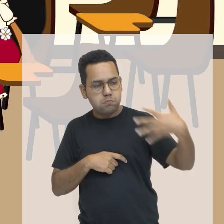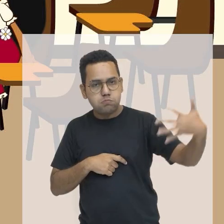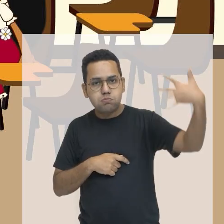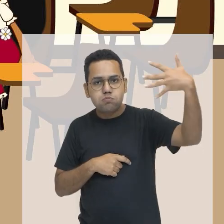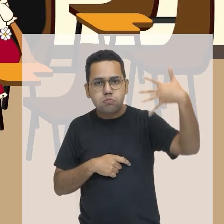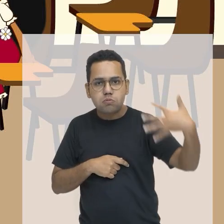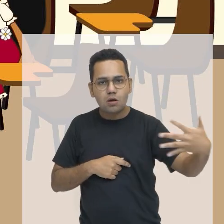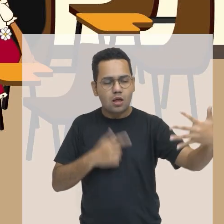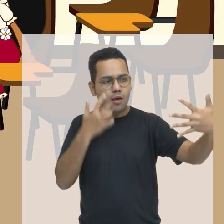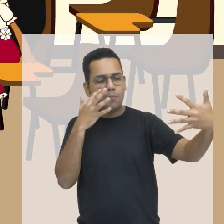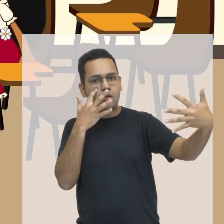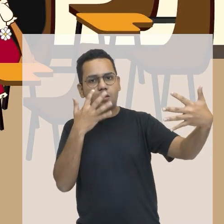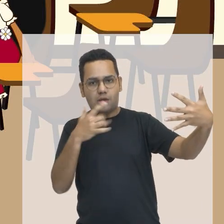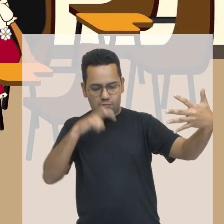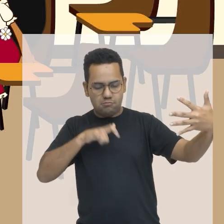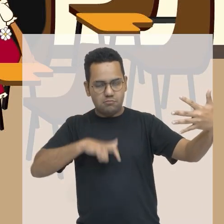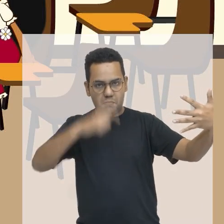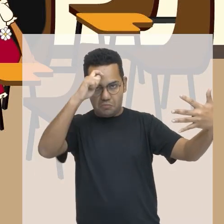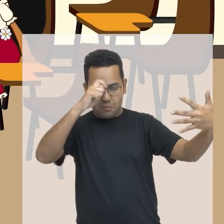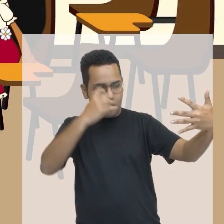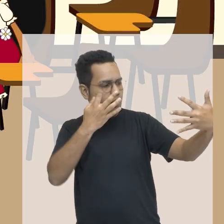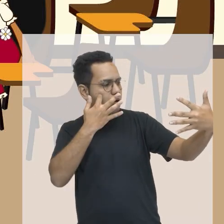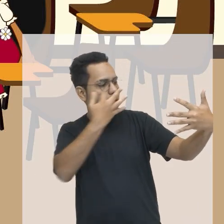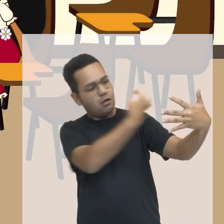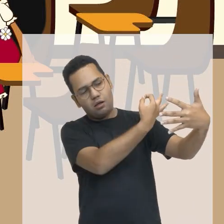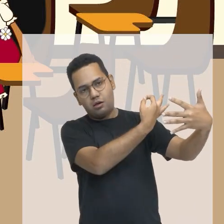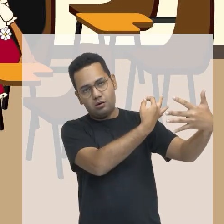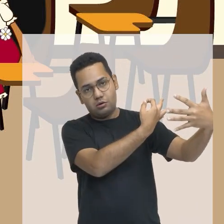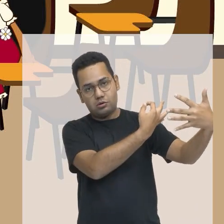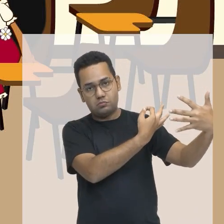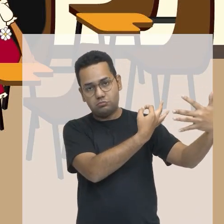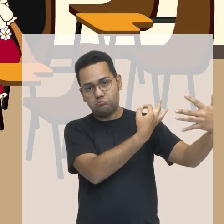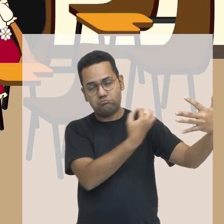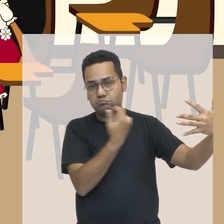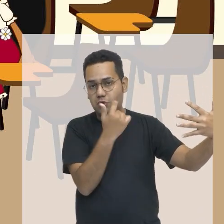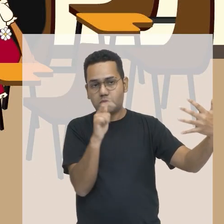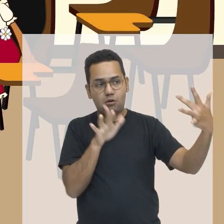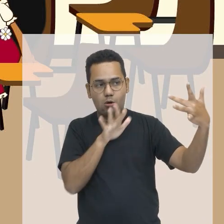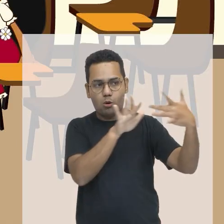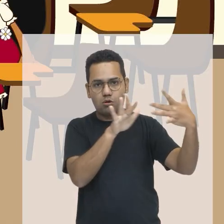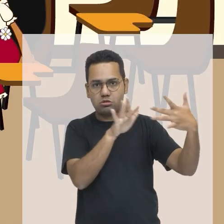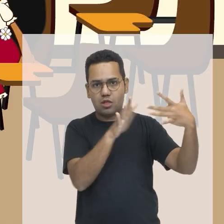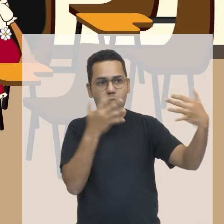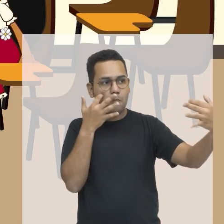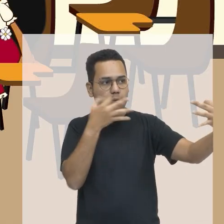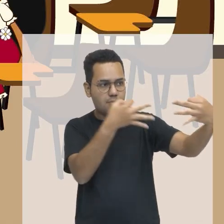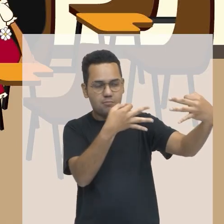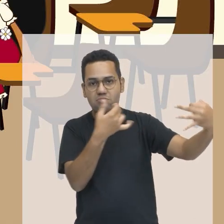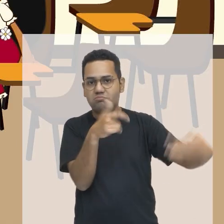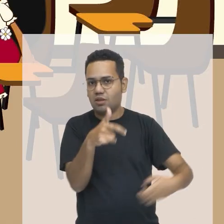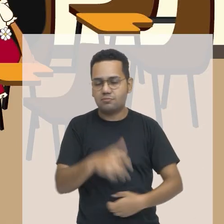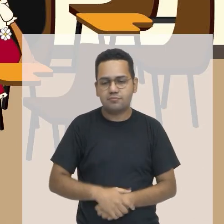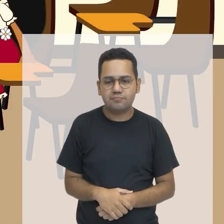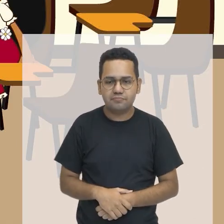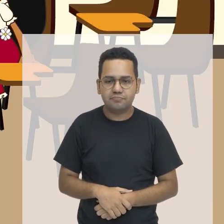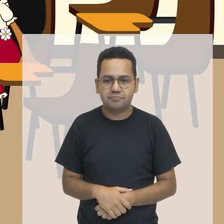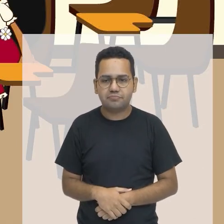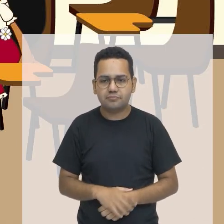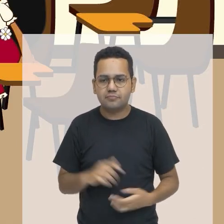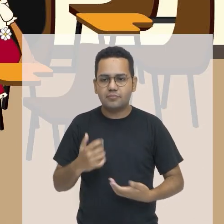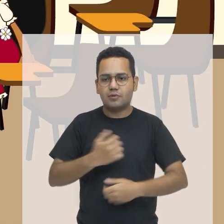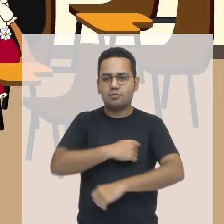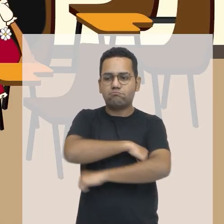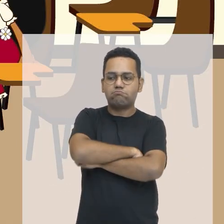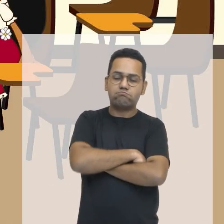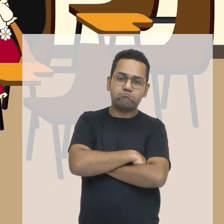não está vendo, né, está olhando para o lado, inclusive. Aí nós temos, então, braços cruzados, né, crossed